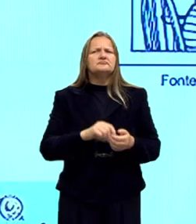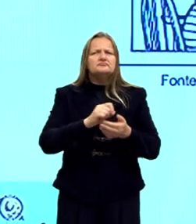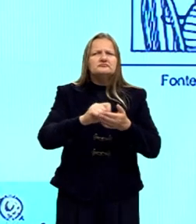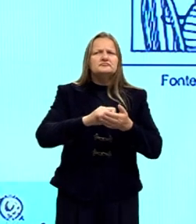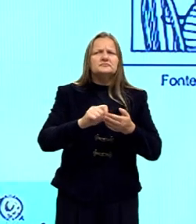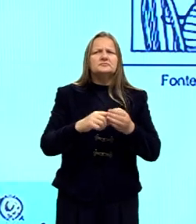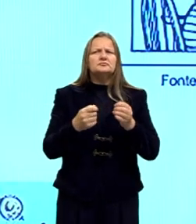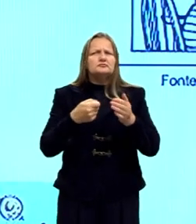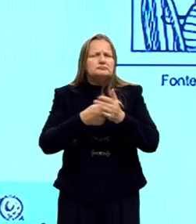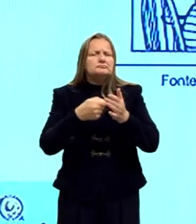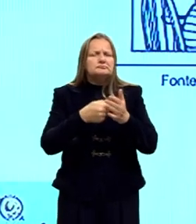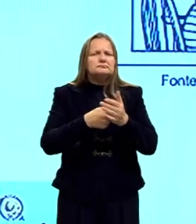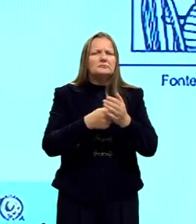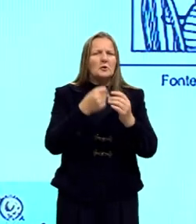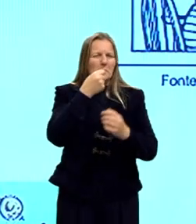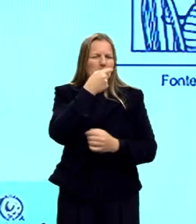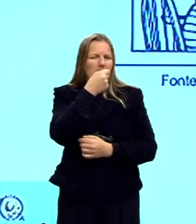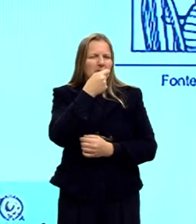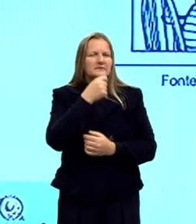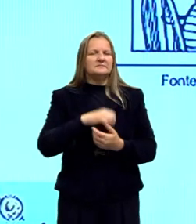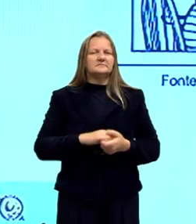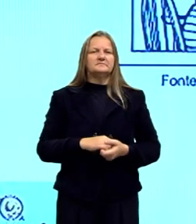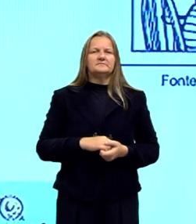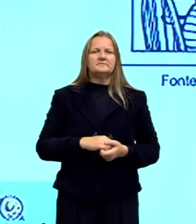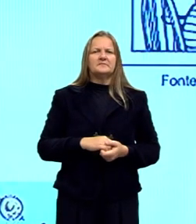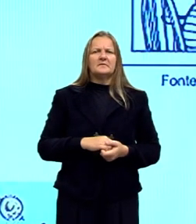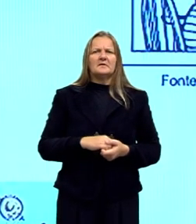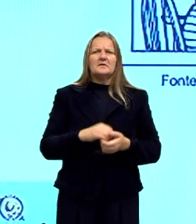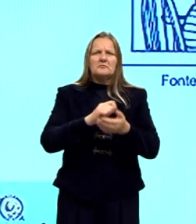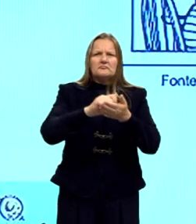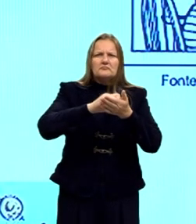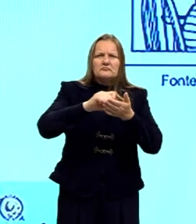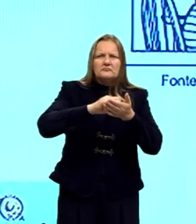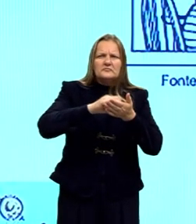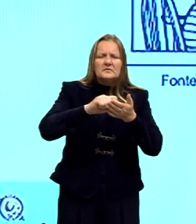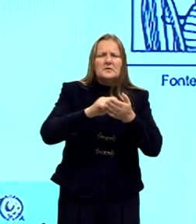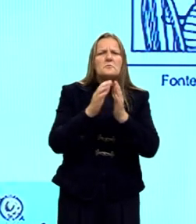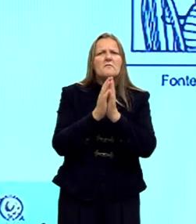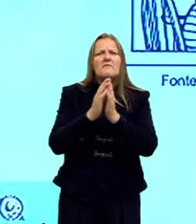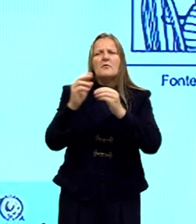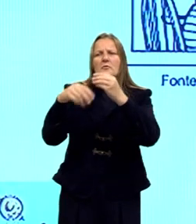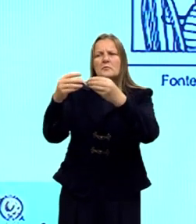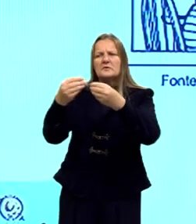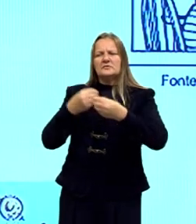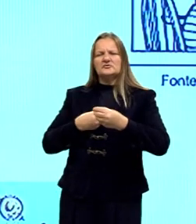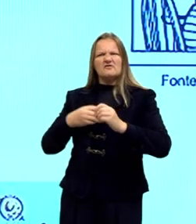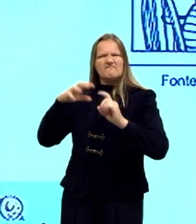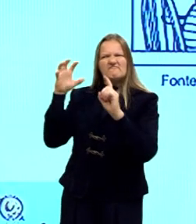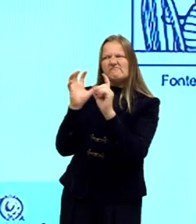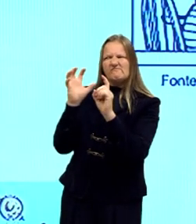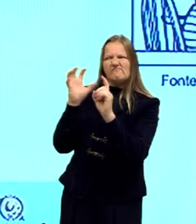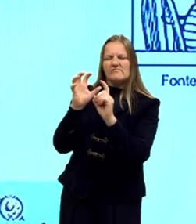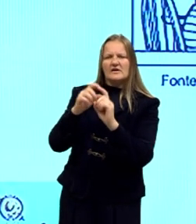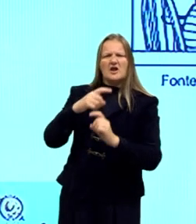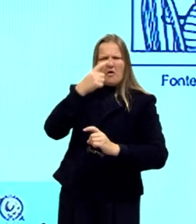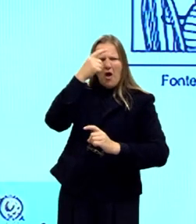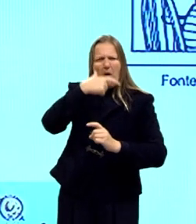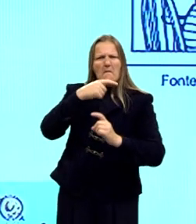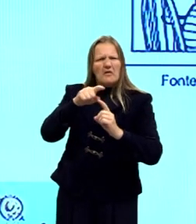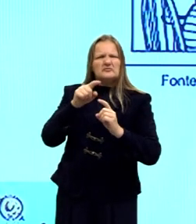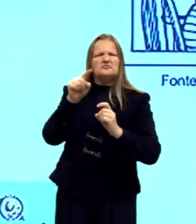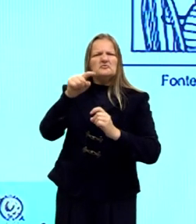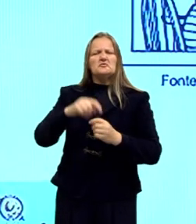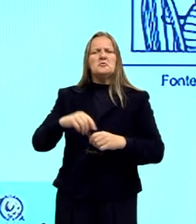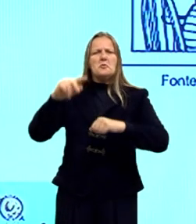tentar fazer com que o Papai Noel falha ele deu o presente dele ele ameaça né aposto que tu tá aí